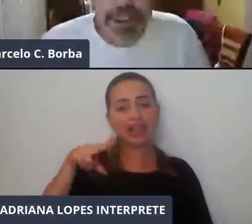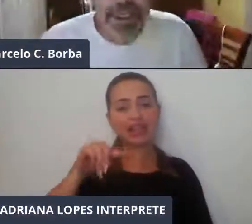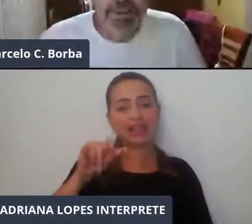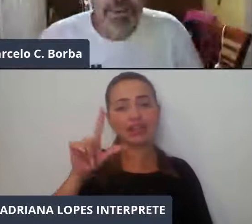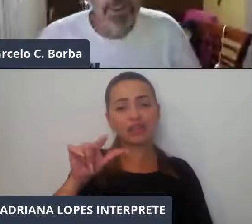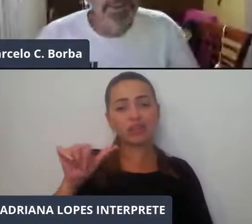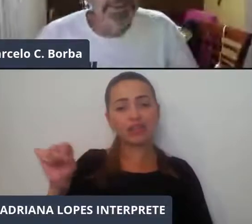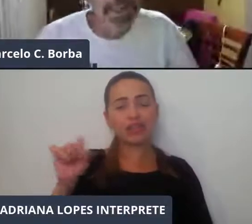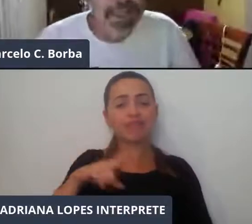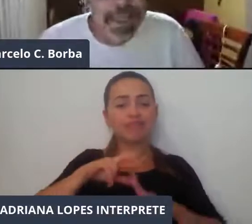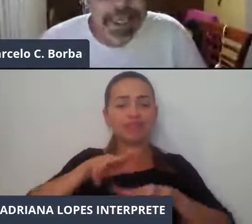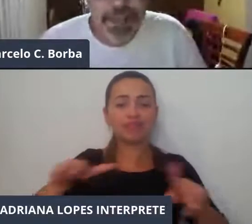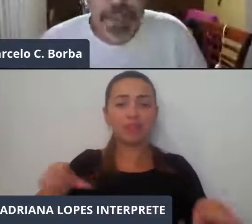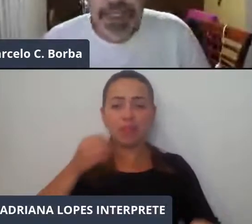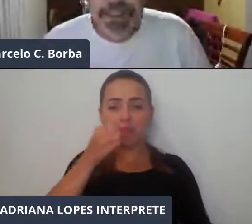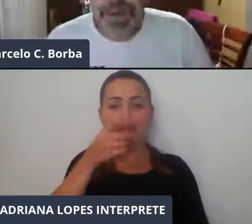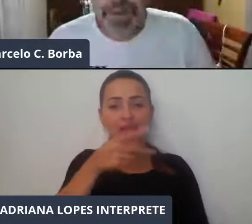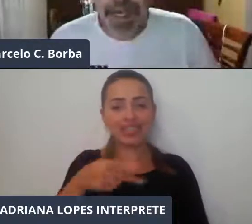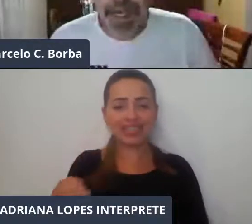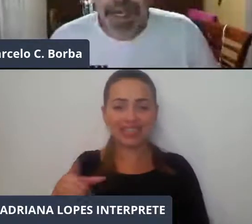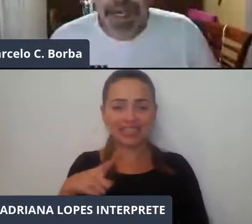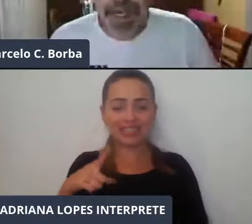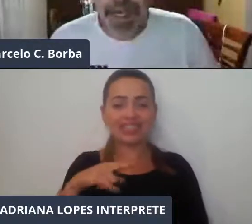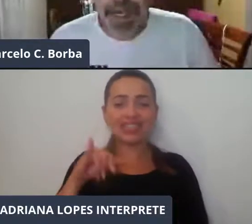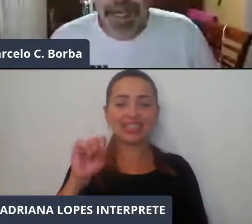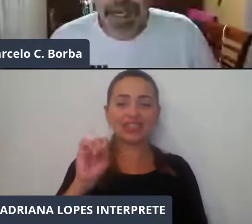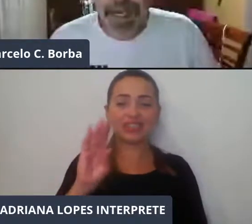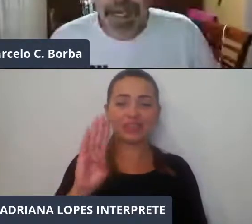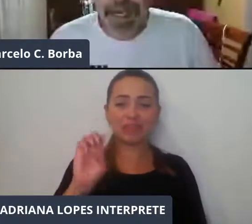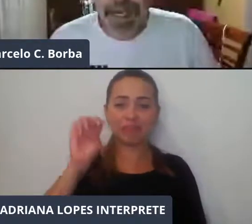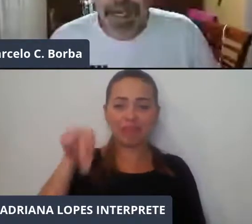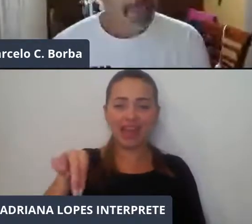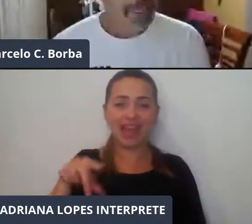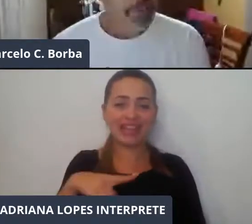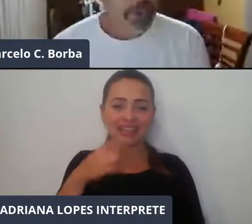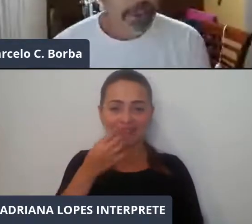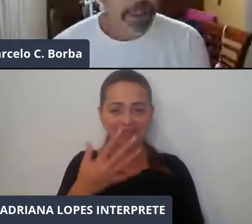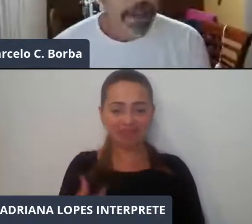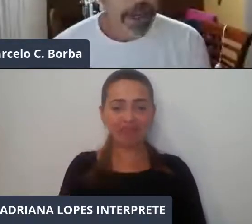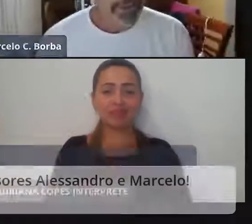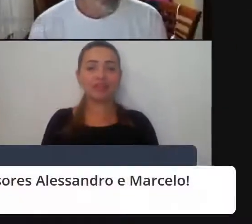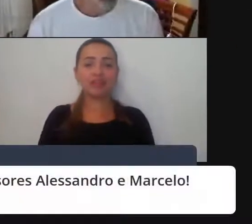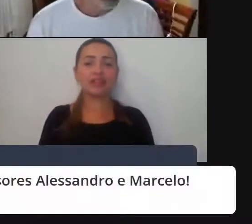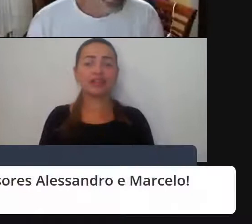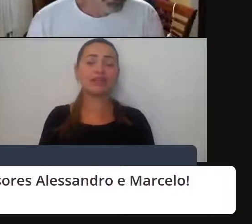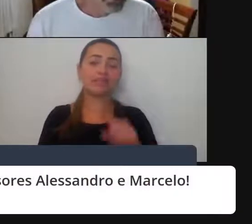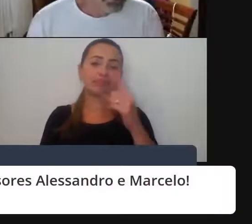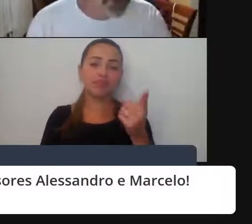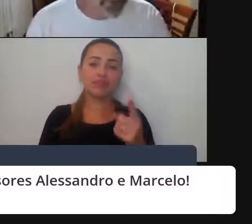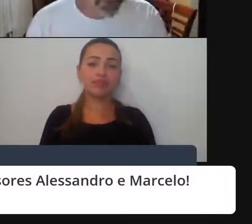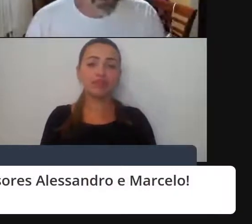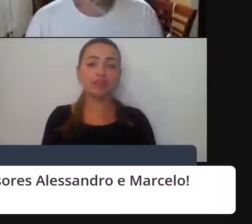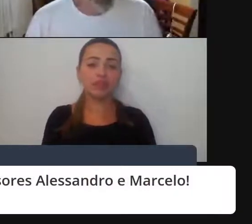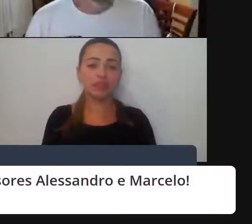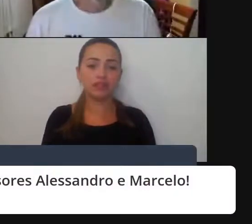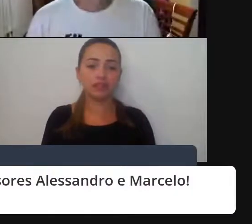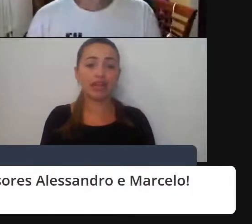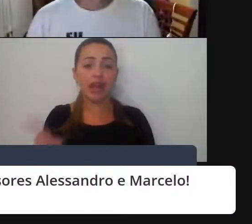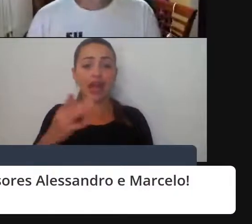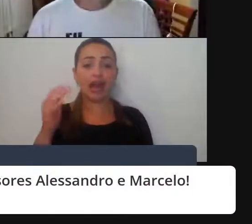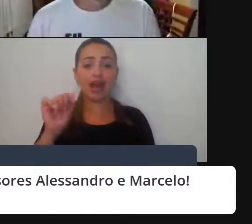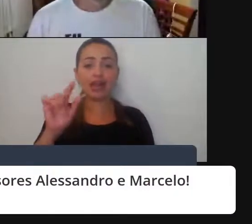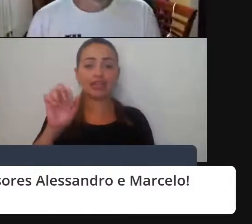Nilza Bertoni. Muito presidente da SBEM, isso é uma maravilha. Tá? É com você, Marcos. É com o Alessandro,